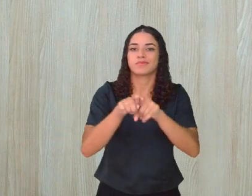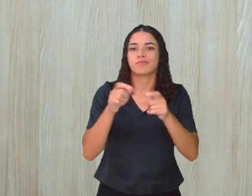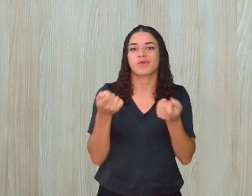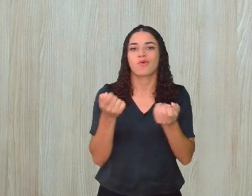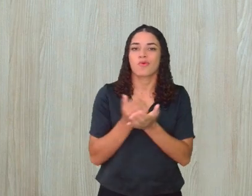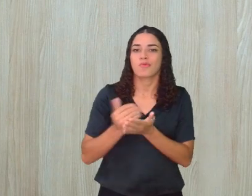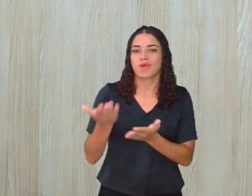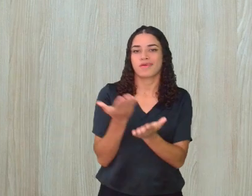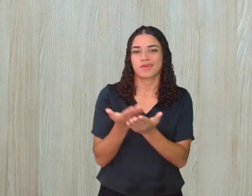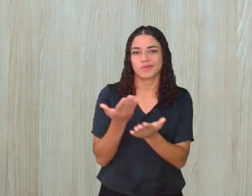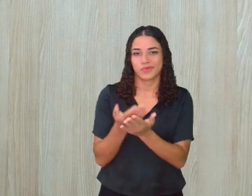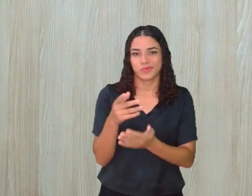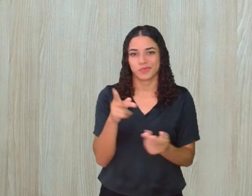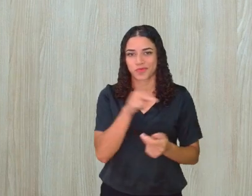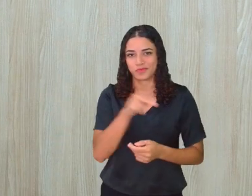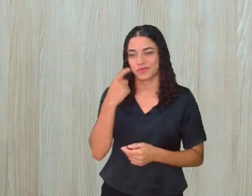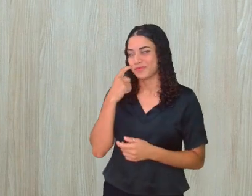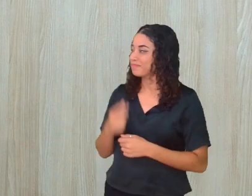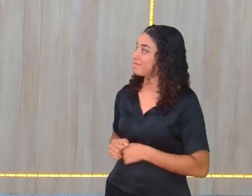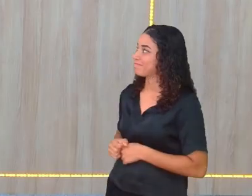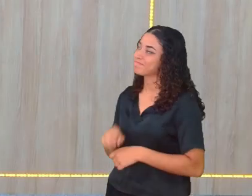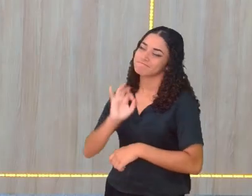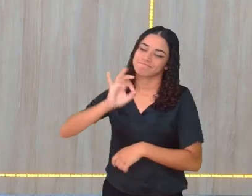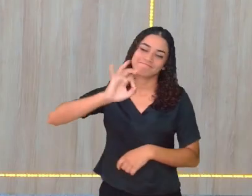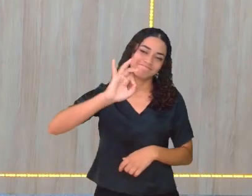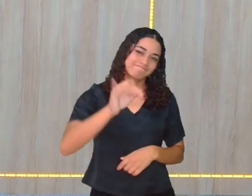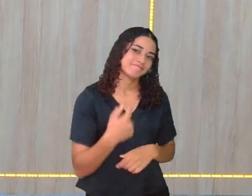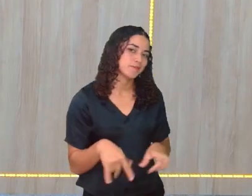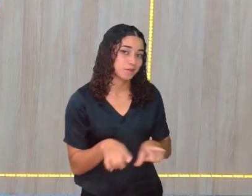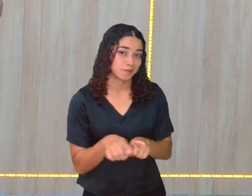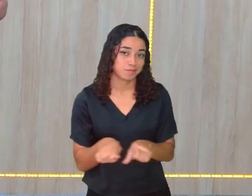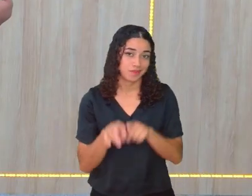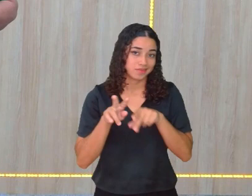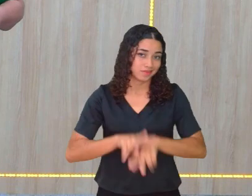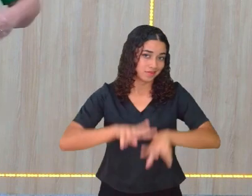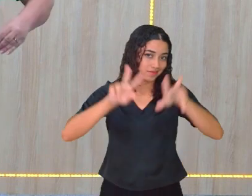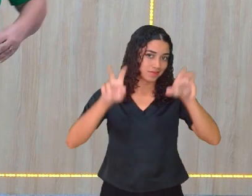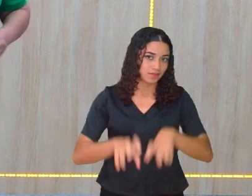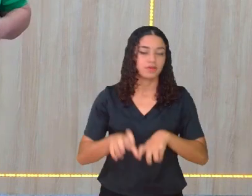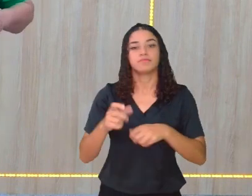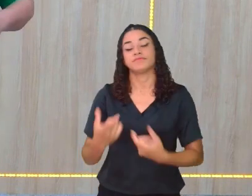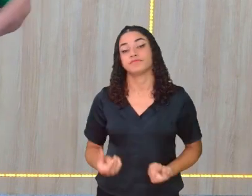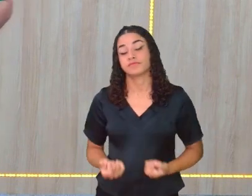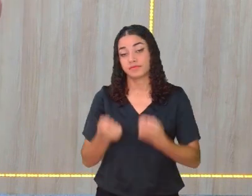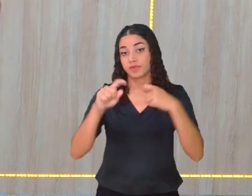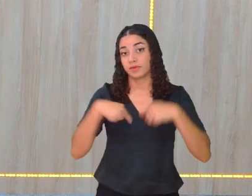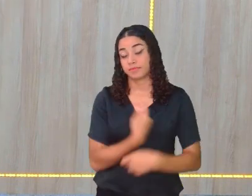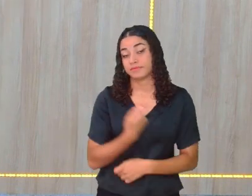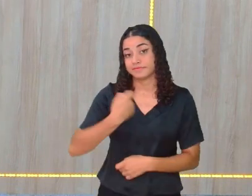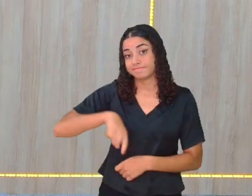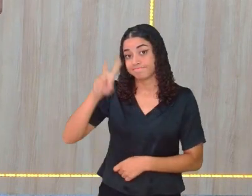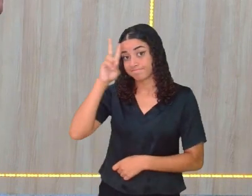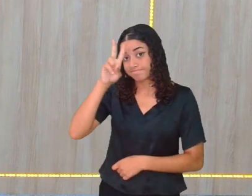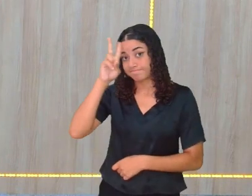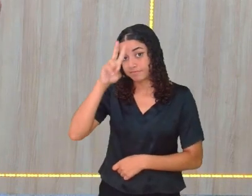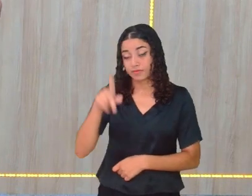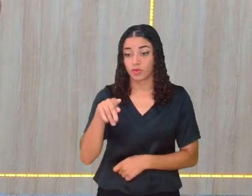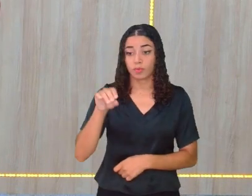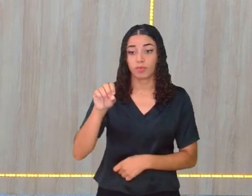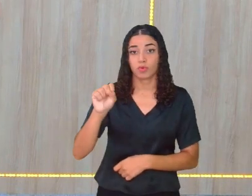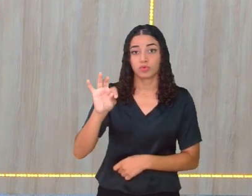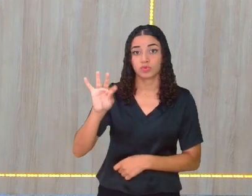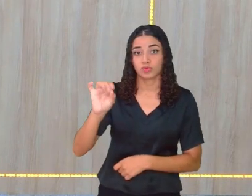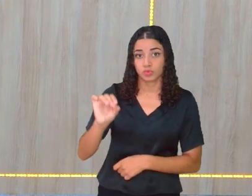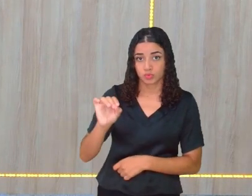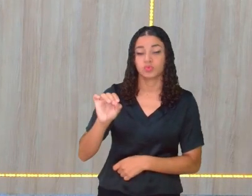professora Isabel. Pois é, professora Cláudia. E ainda a respeito do câncer, lembrar que o nosso posto de saúde de referência